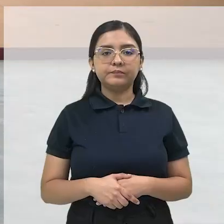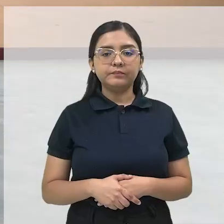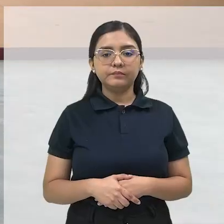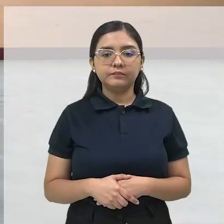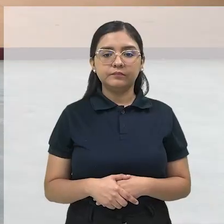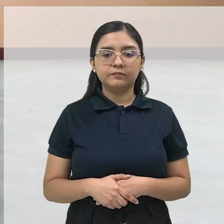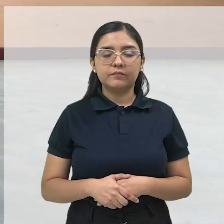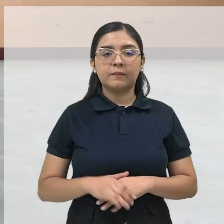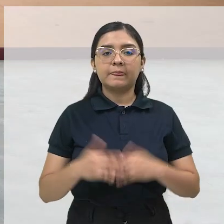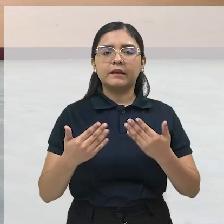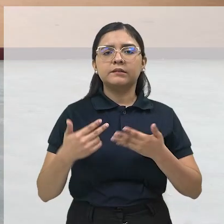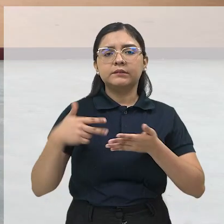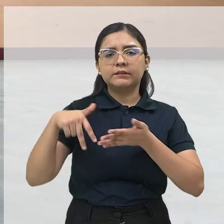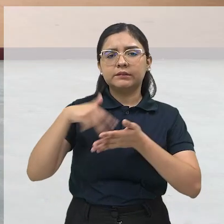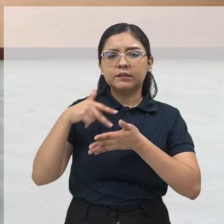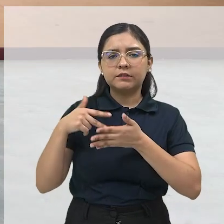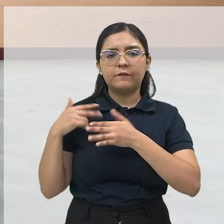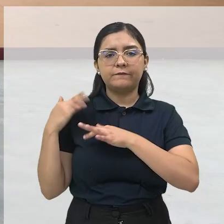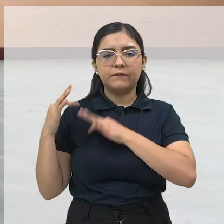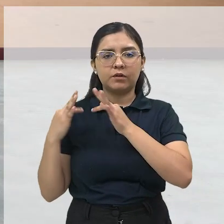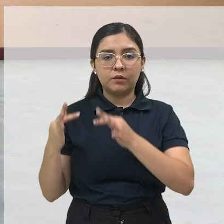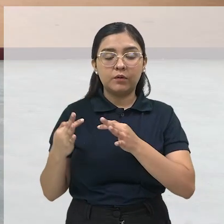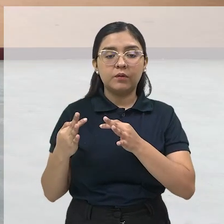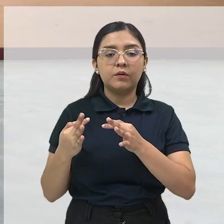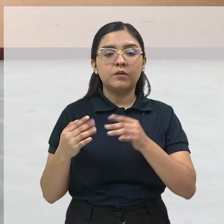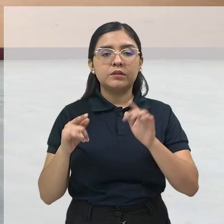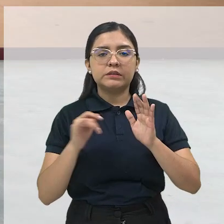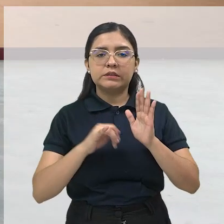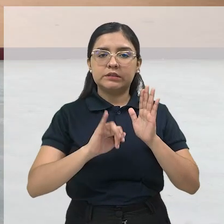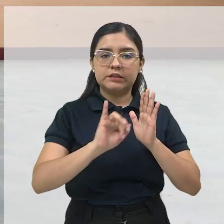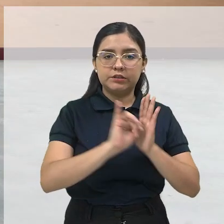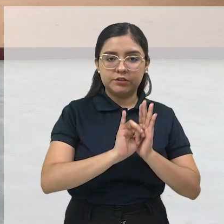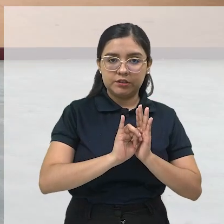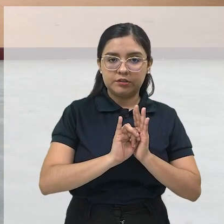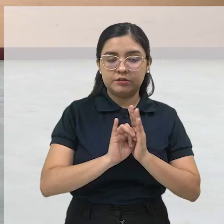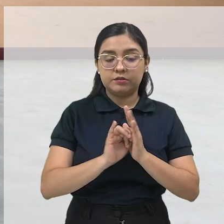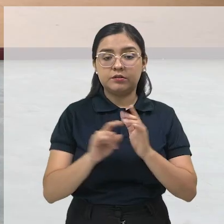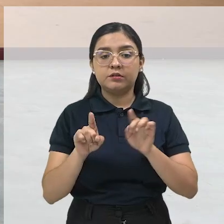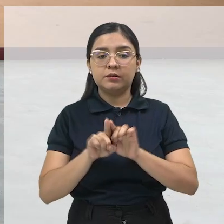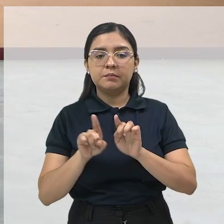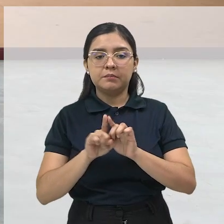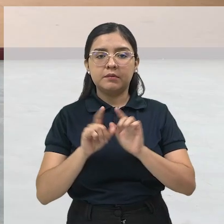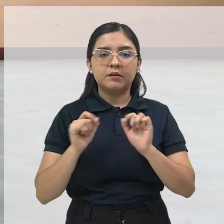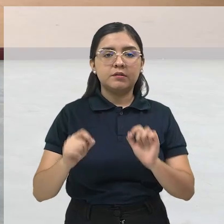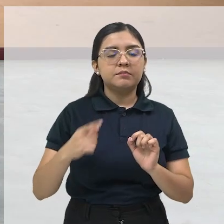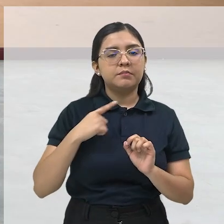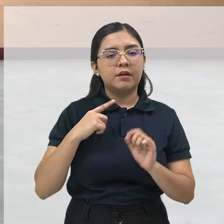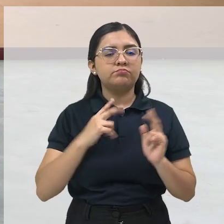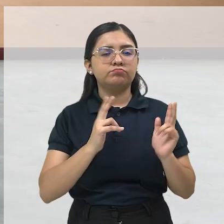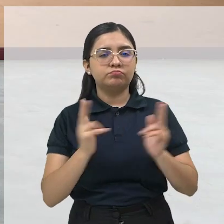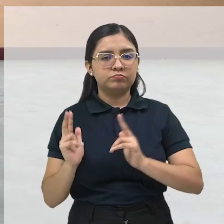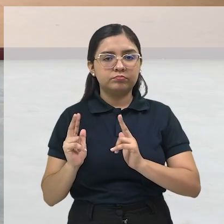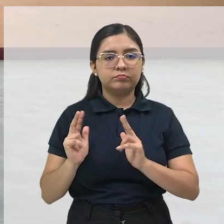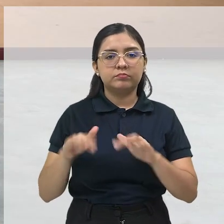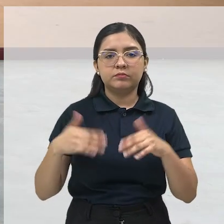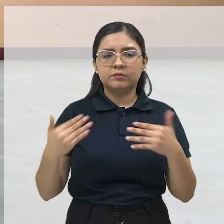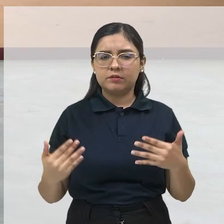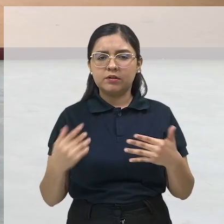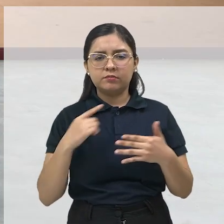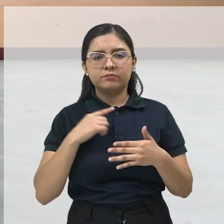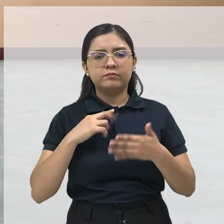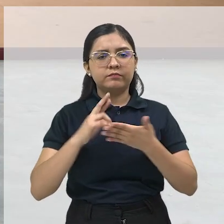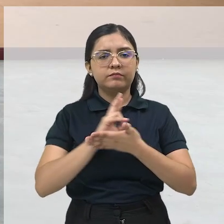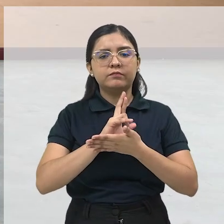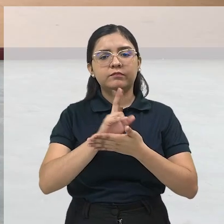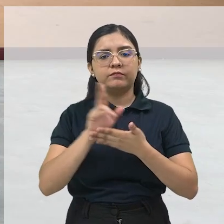Dança enquanto folclore, dança enquanto identidade, dança enquanto divertimento. A gente pode falar, né, de